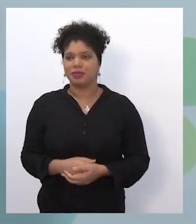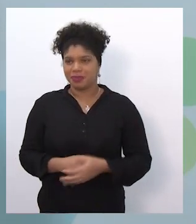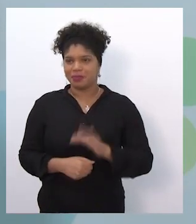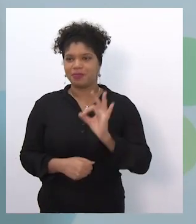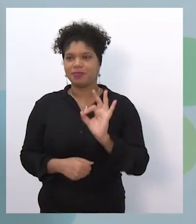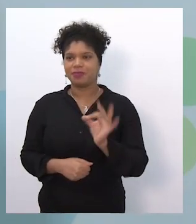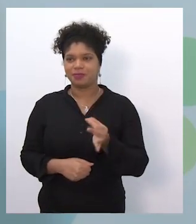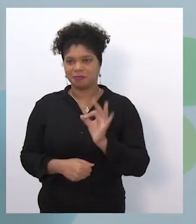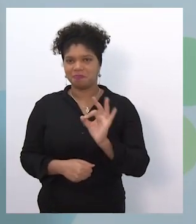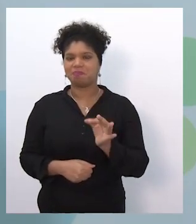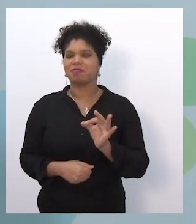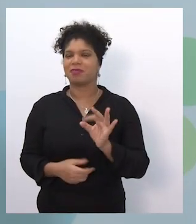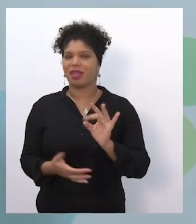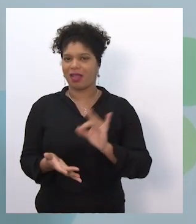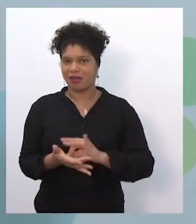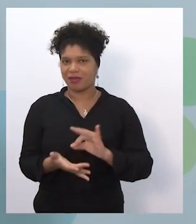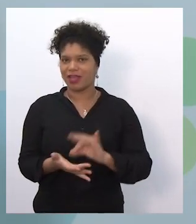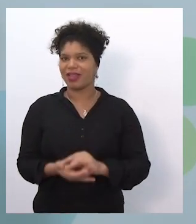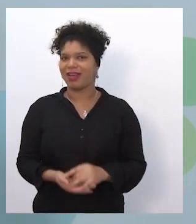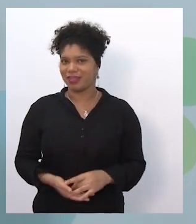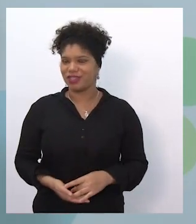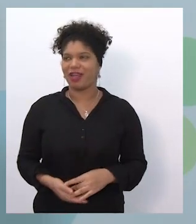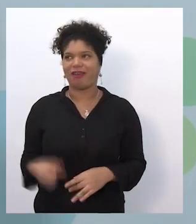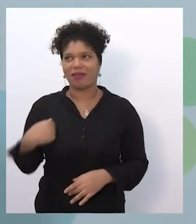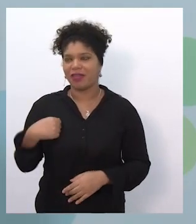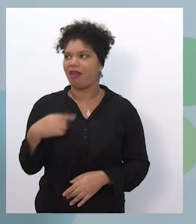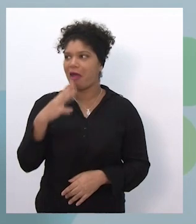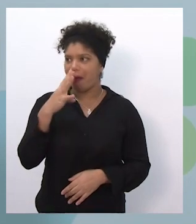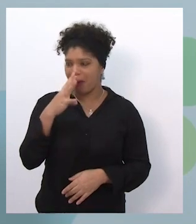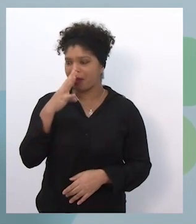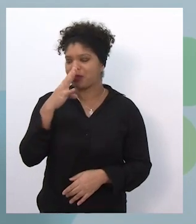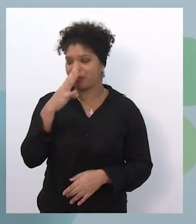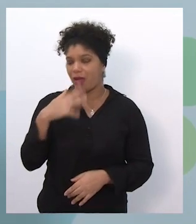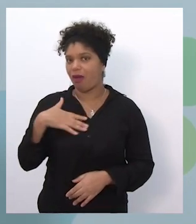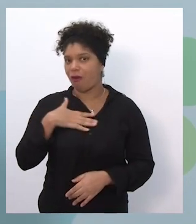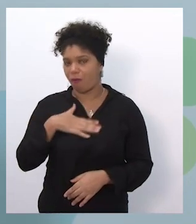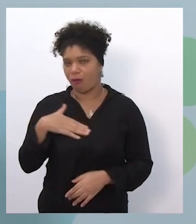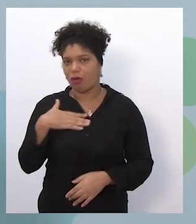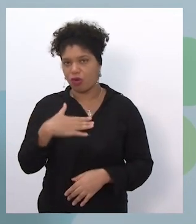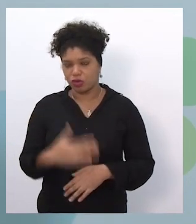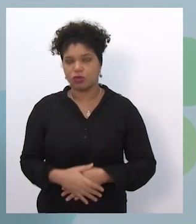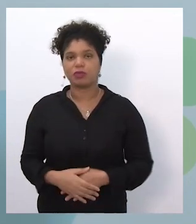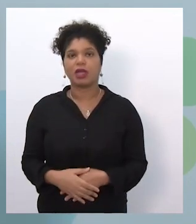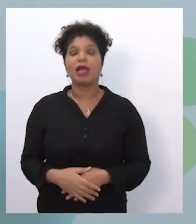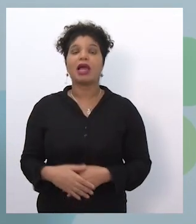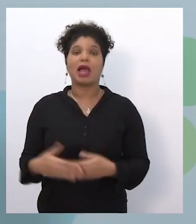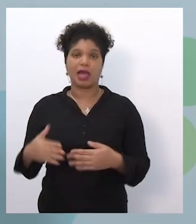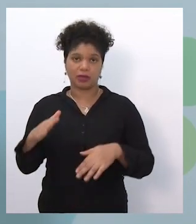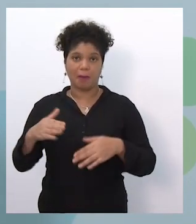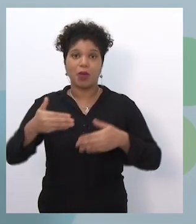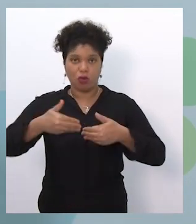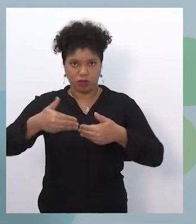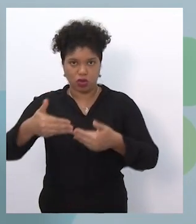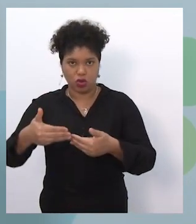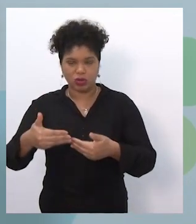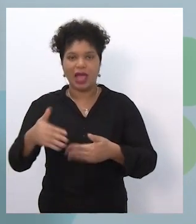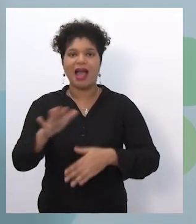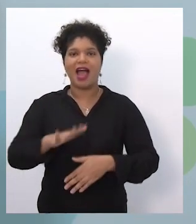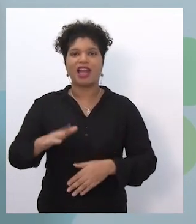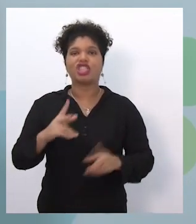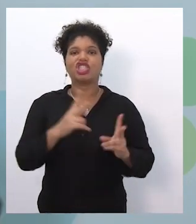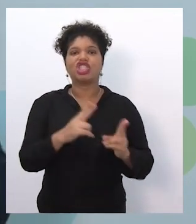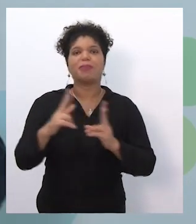algo assustador e bem bacana, né? Eu gosto muito, né? Quando eu fui receber o convite de trabalhar no NIT, fiquei